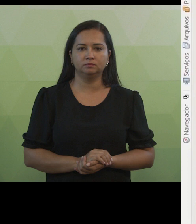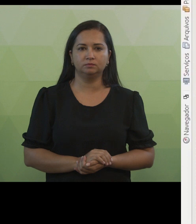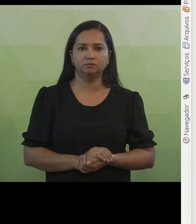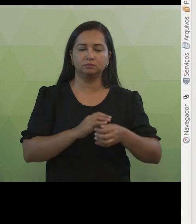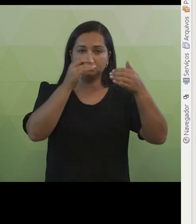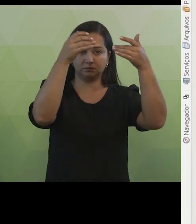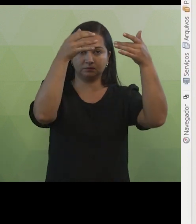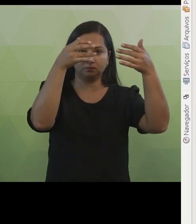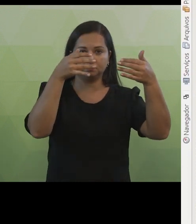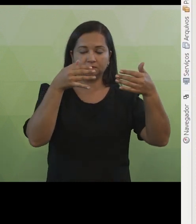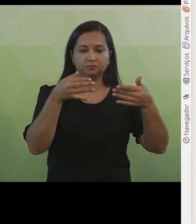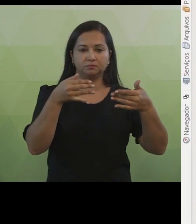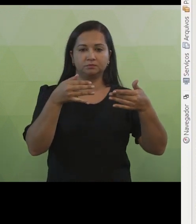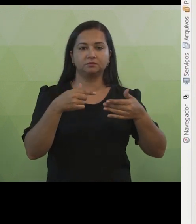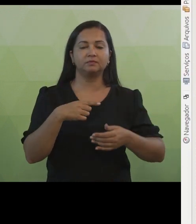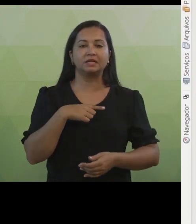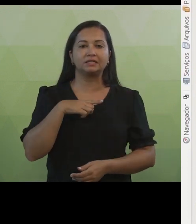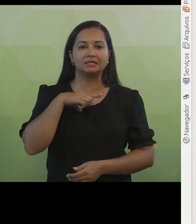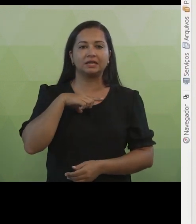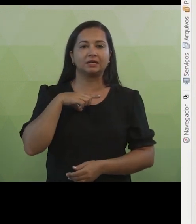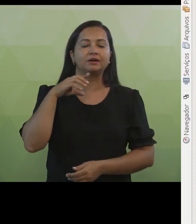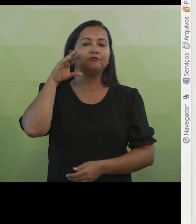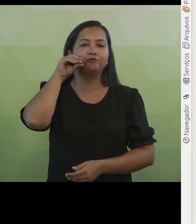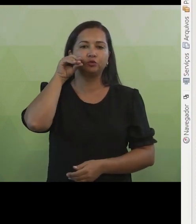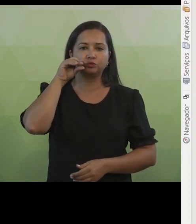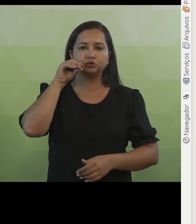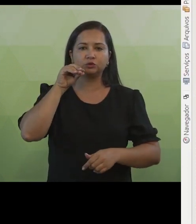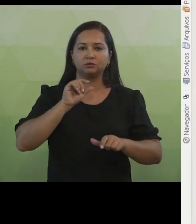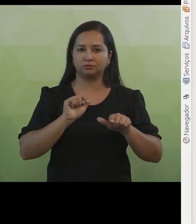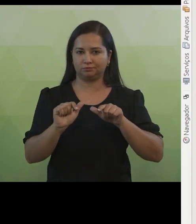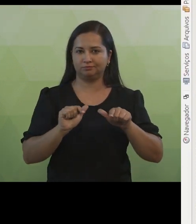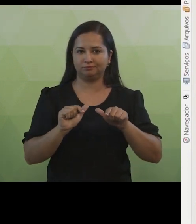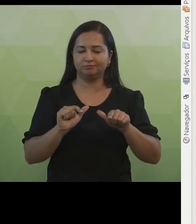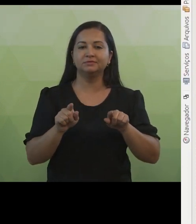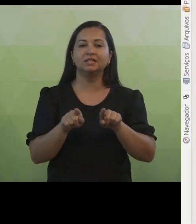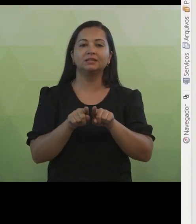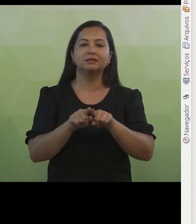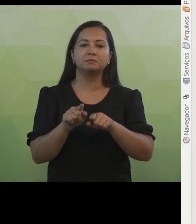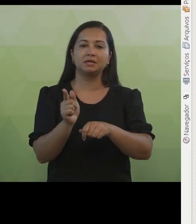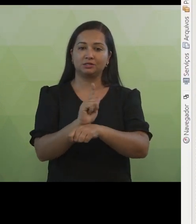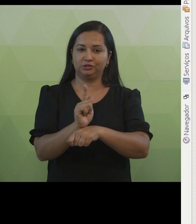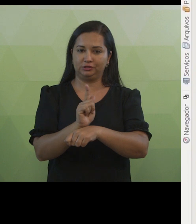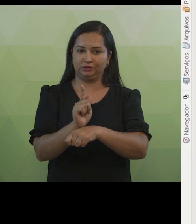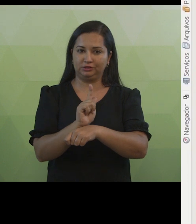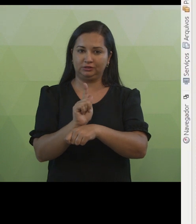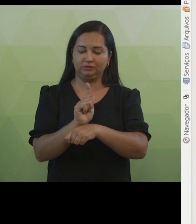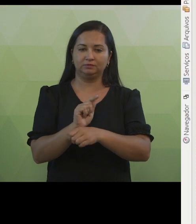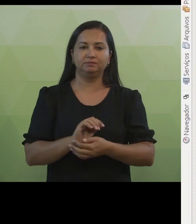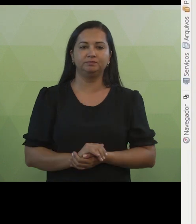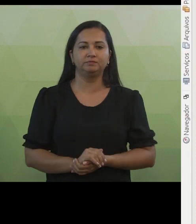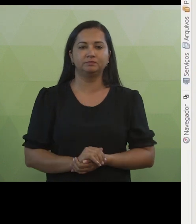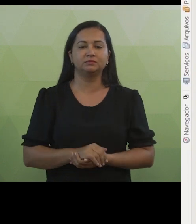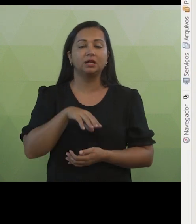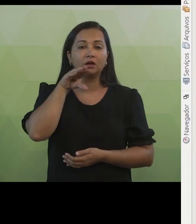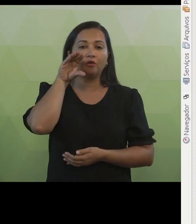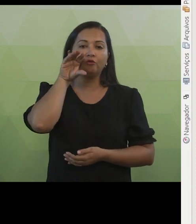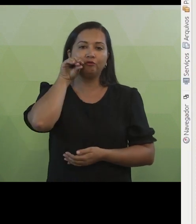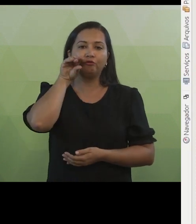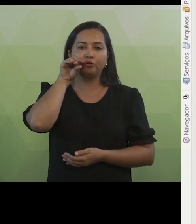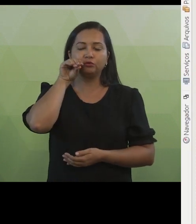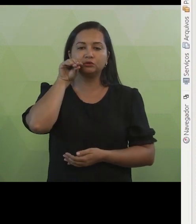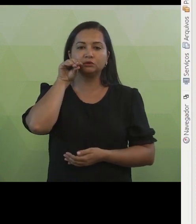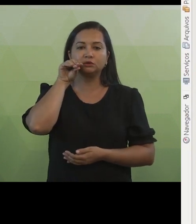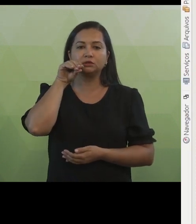Aqui temos um exemplo de funcionário e gerente. Vamos considerar que funcionário tenha os